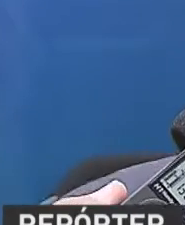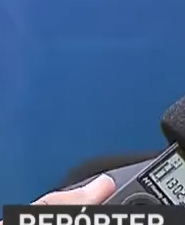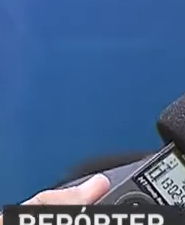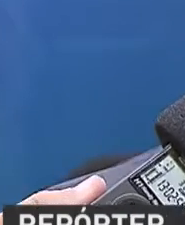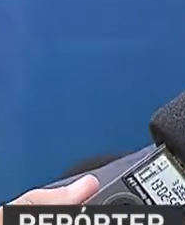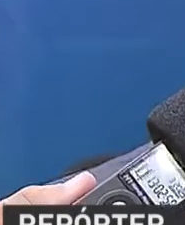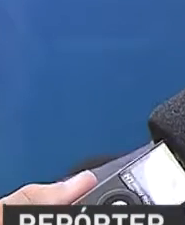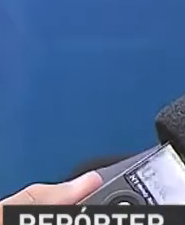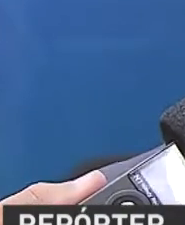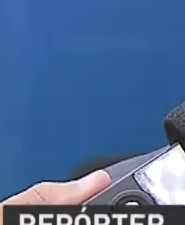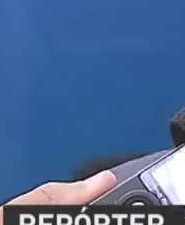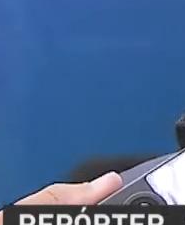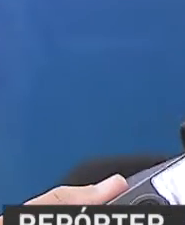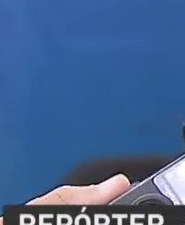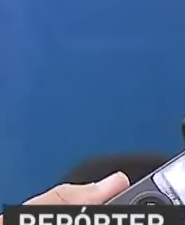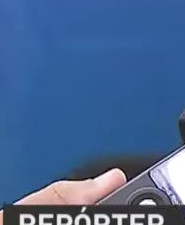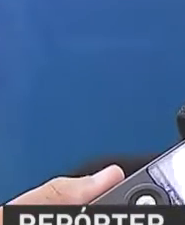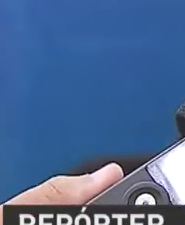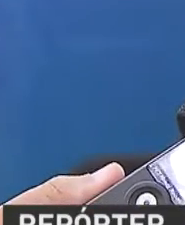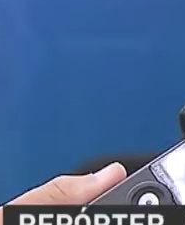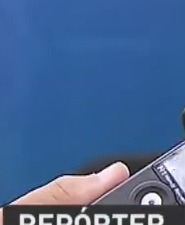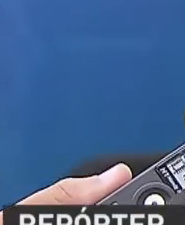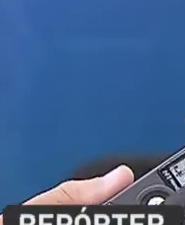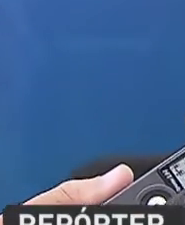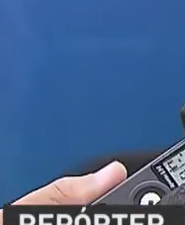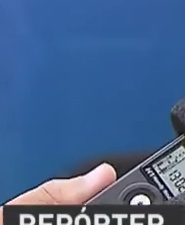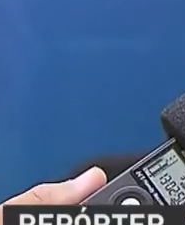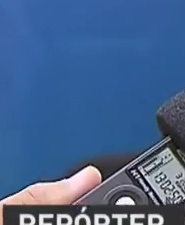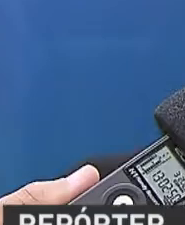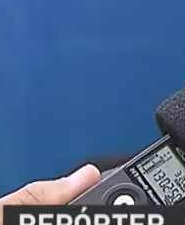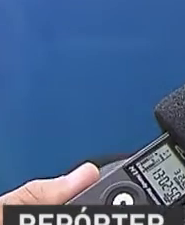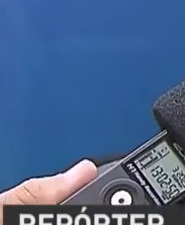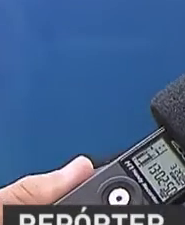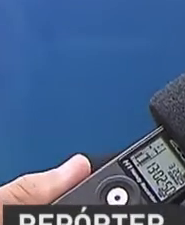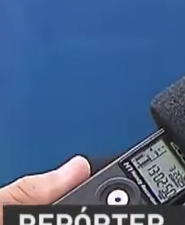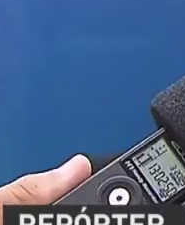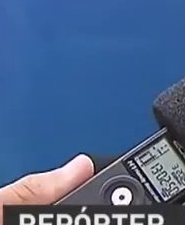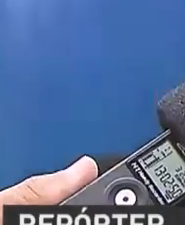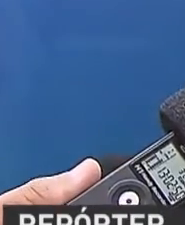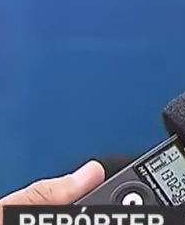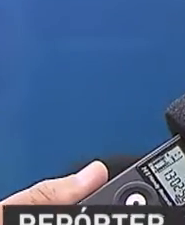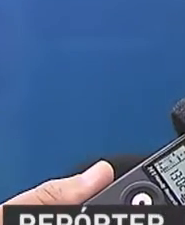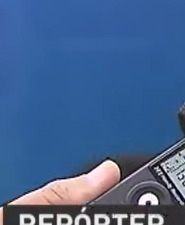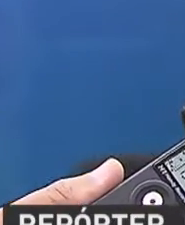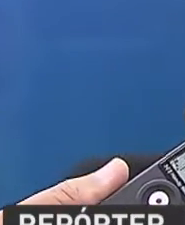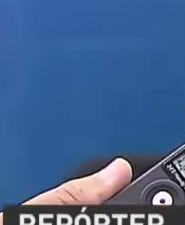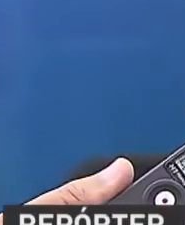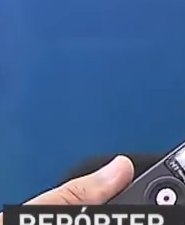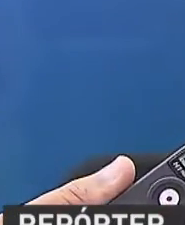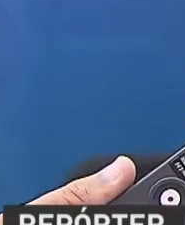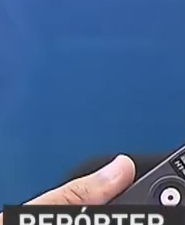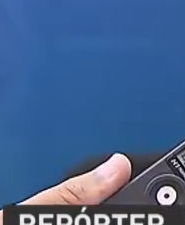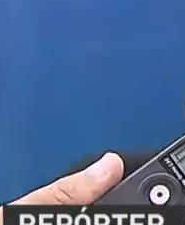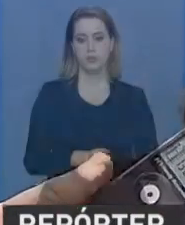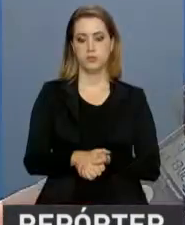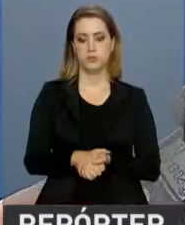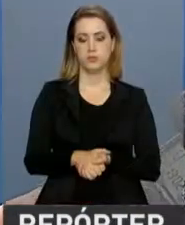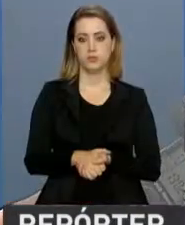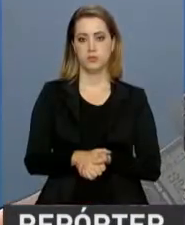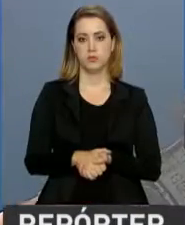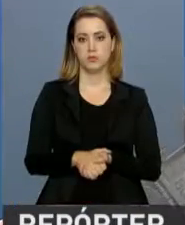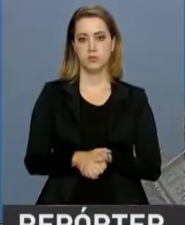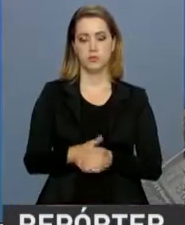possibilidades do governo apoiar iniciativas que possam trazer mais segurança alimentar com o país mais eficiência